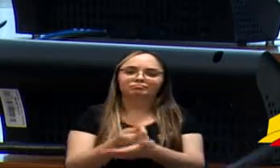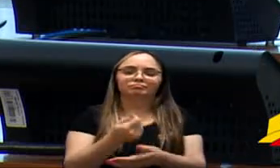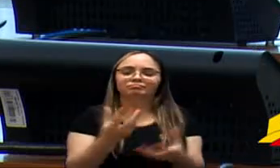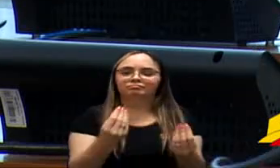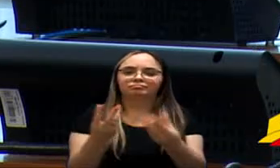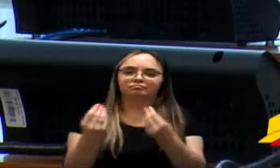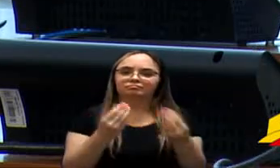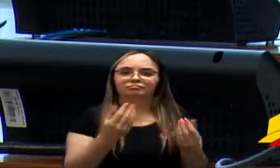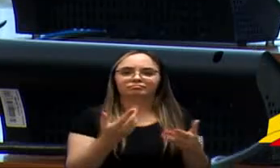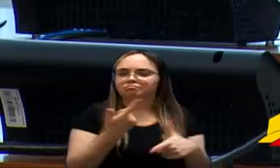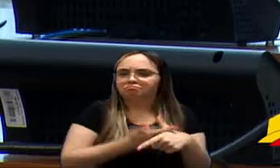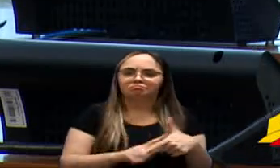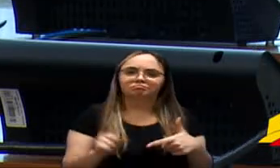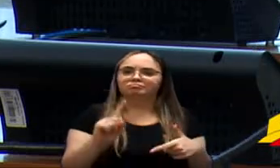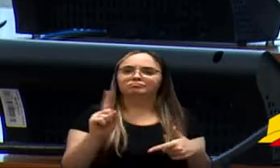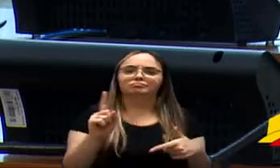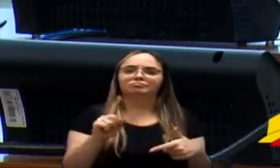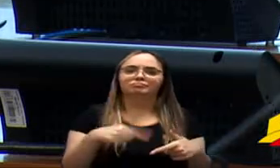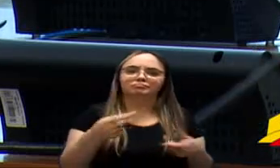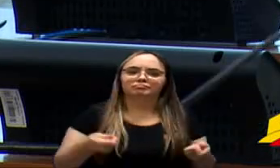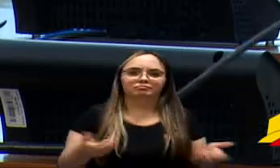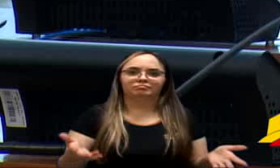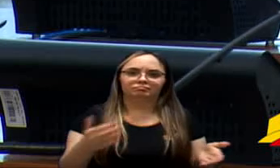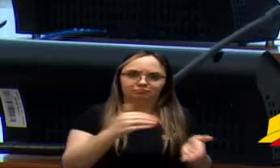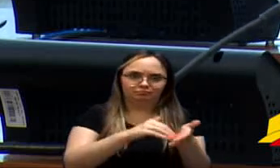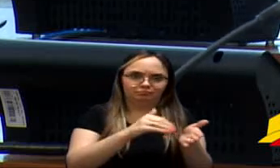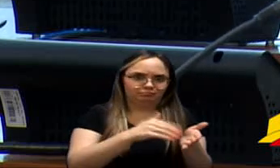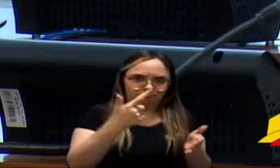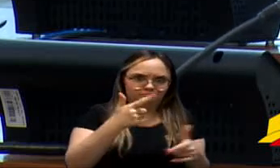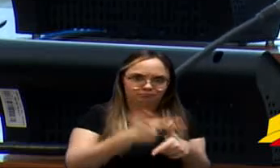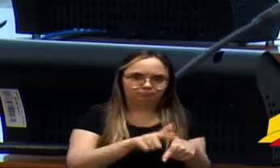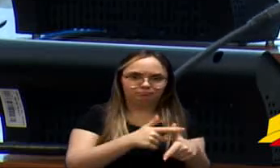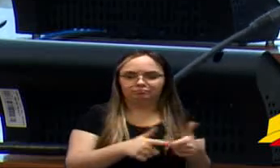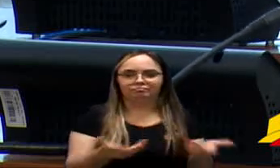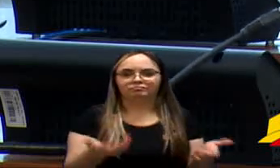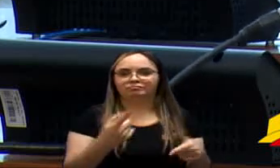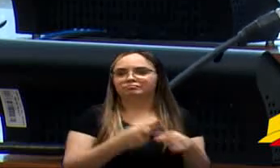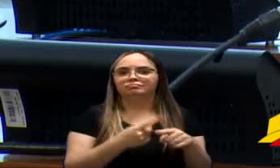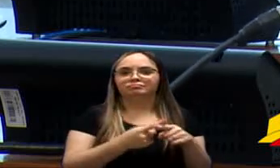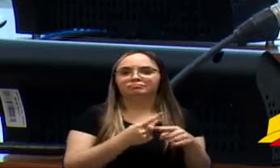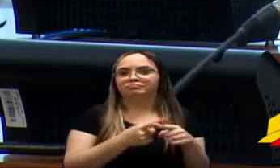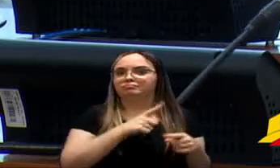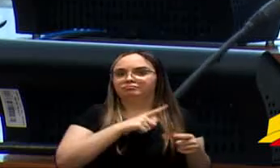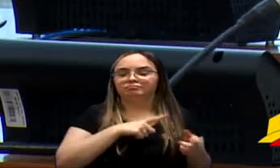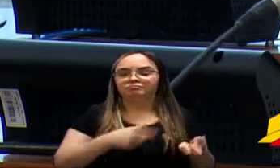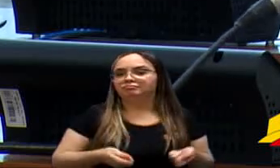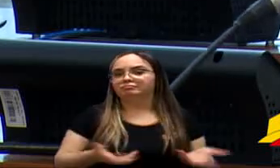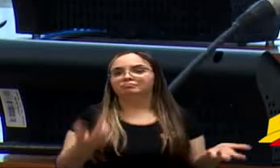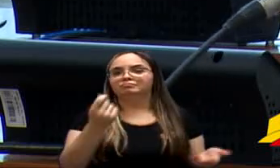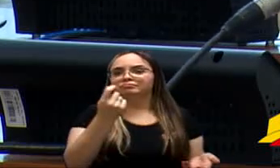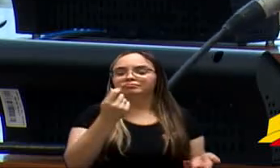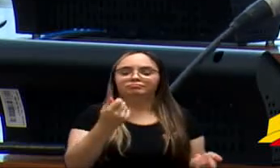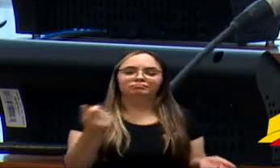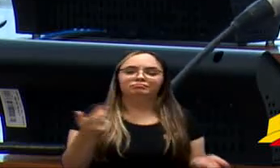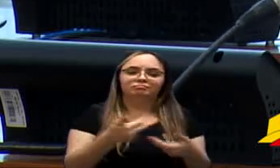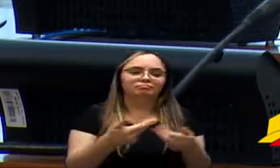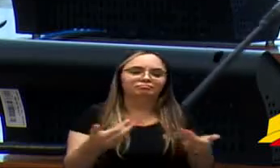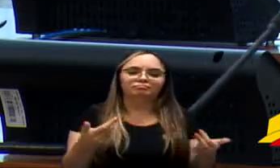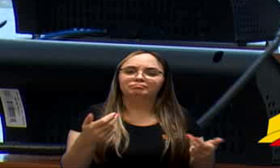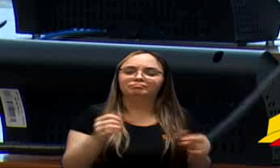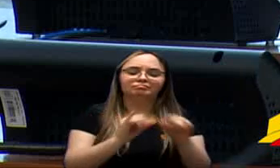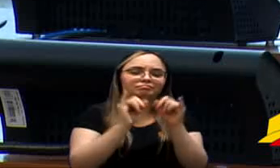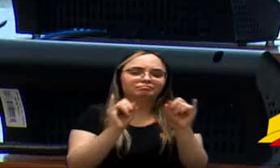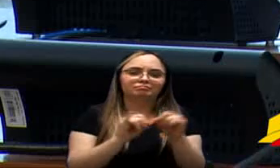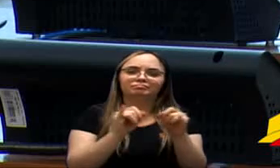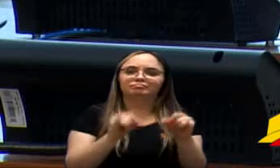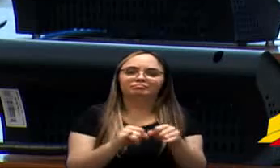da outra. Não tem problema de gastos na secretaria, não. Porque tem dinheiro para gastar com coisas que absolutamente... Eu fui na